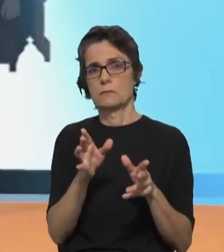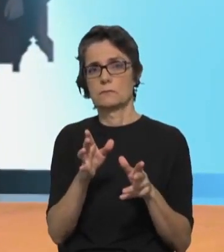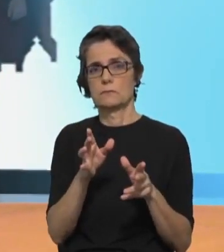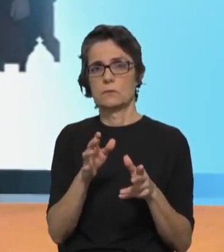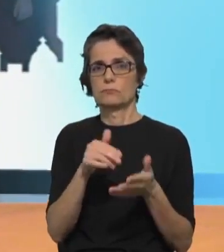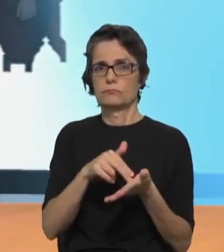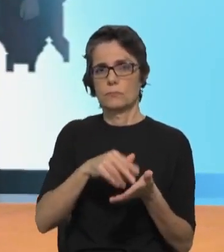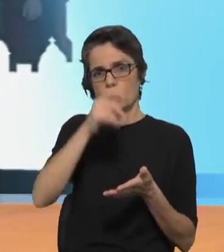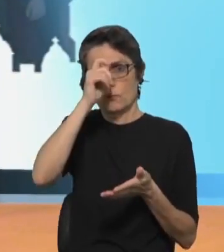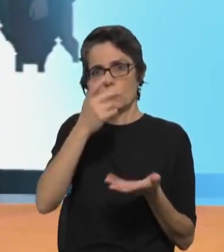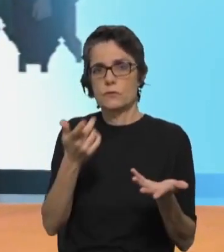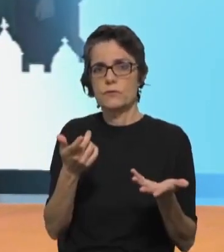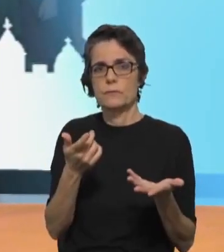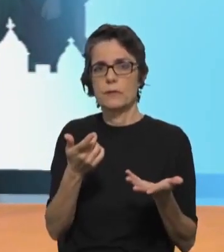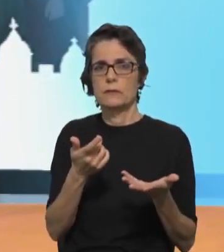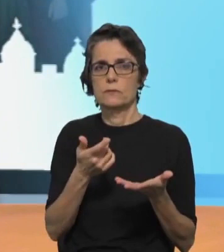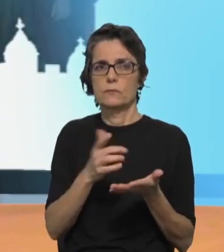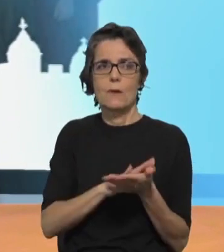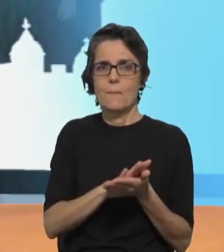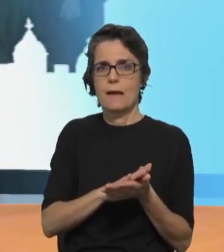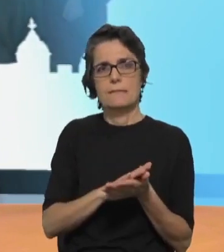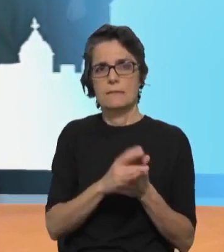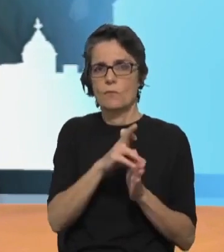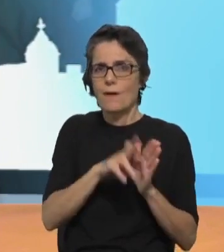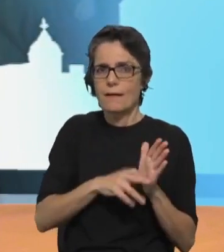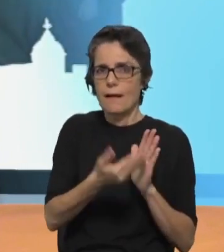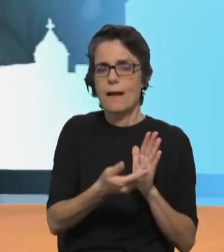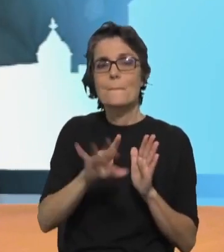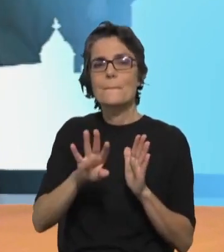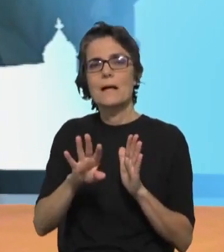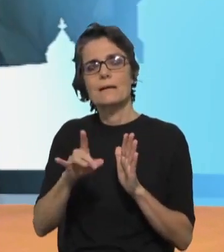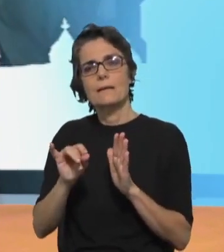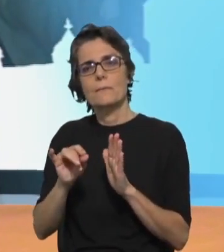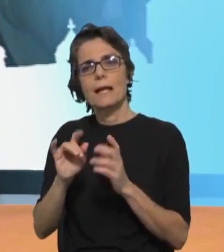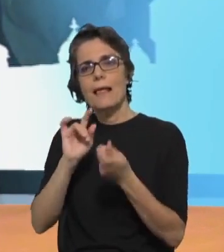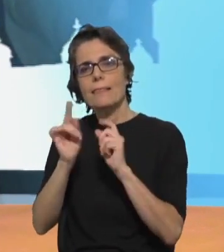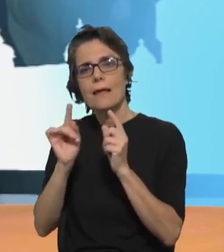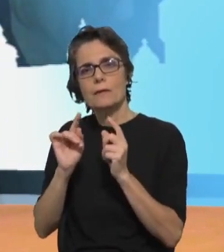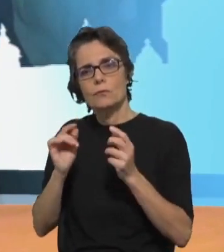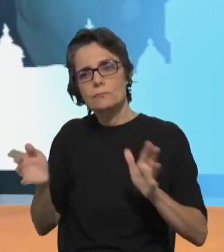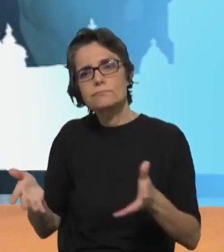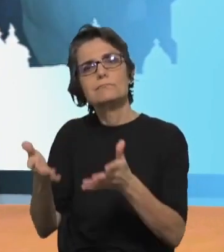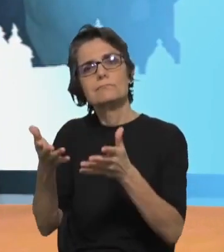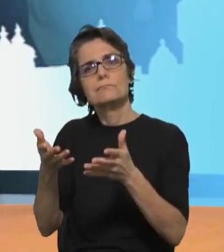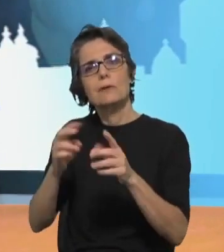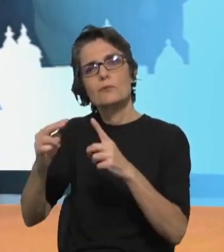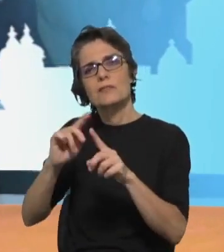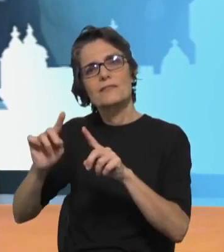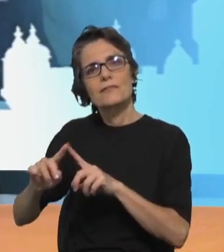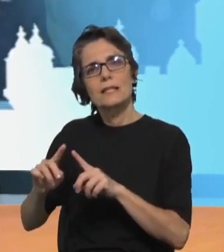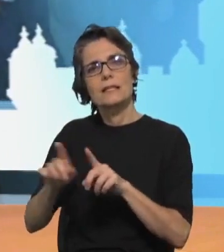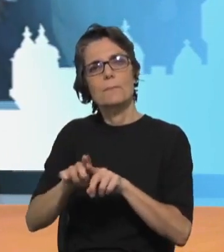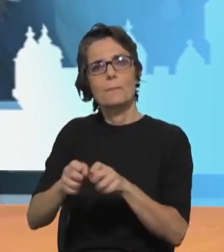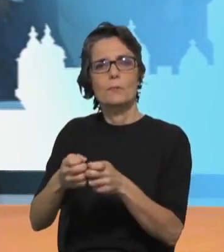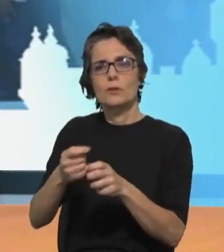obviamente, vincada, mas que dá espaço de diálogo a todas as linhas de pensamento, a todos os partidos